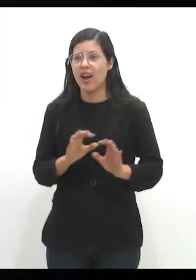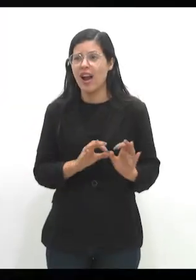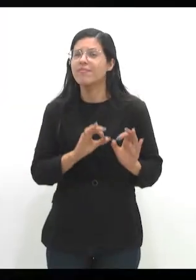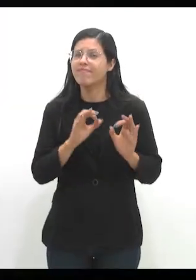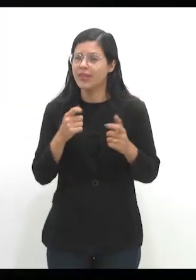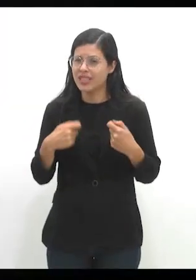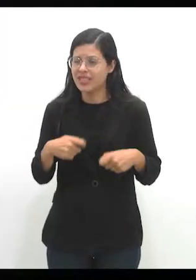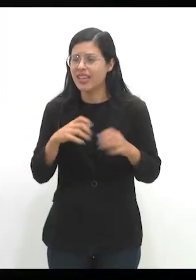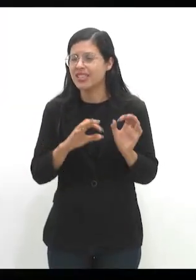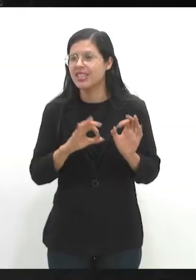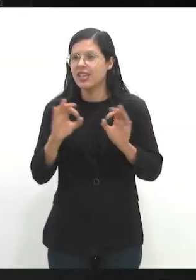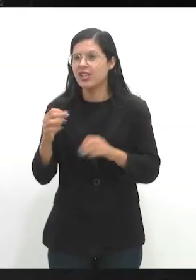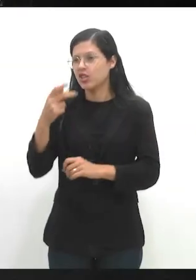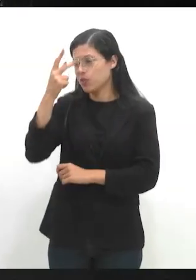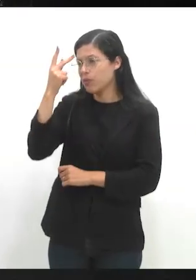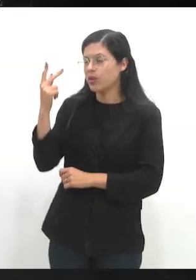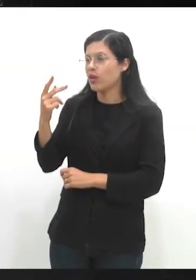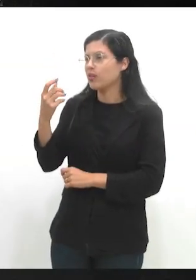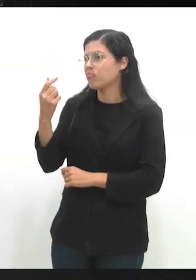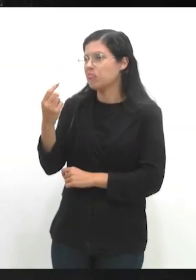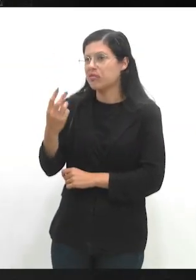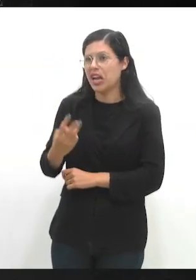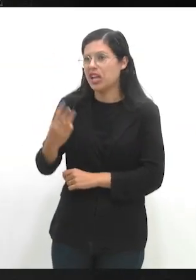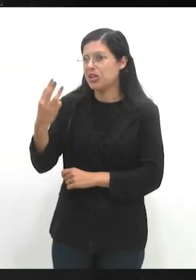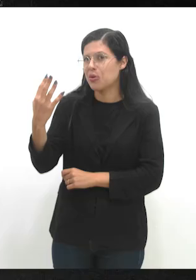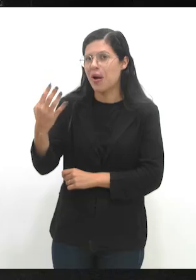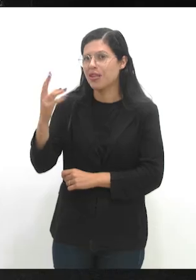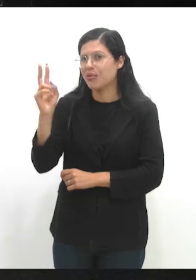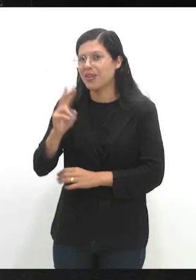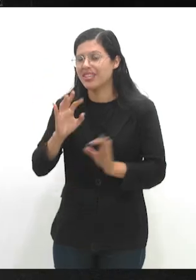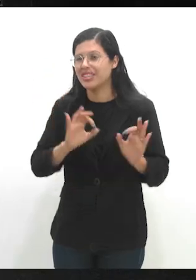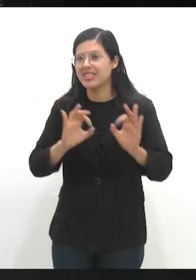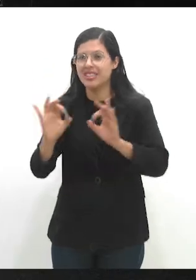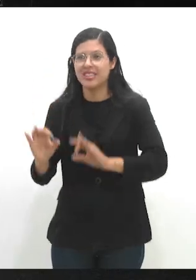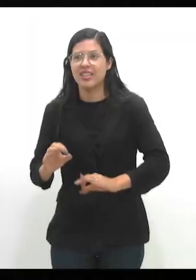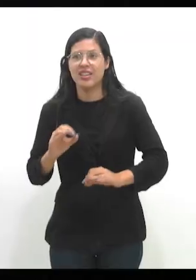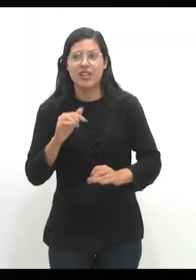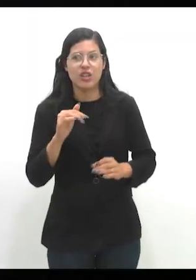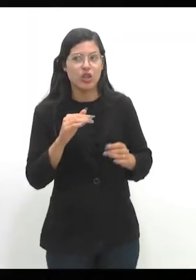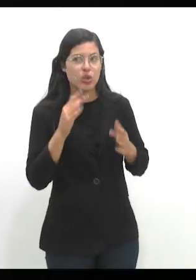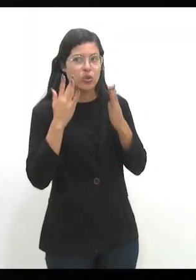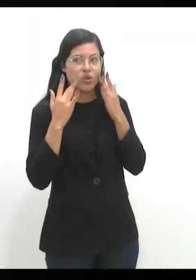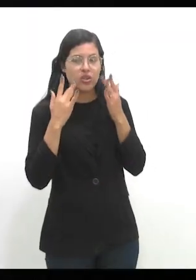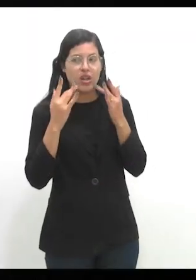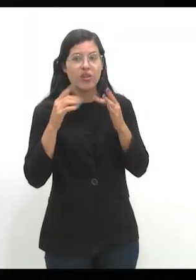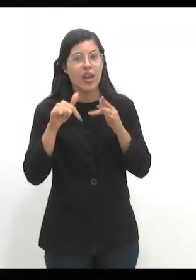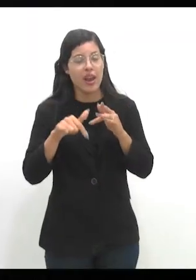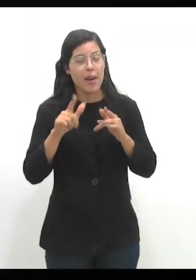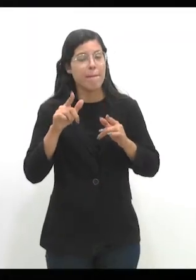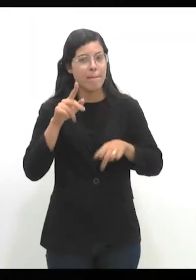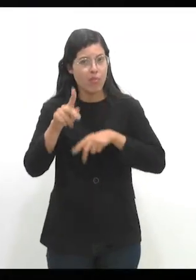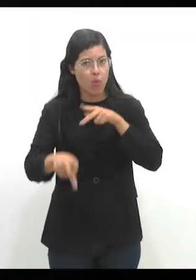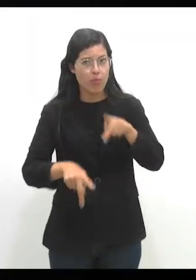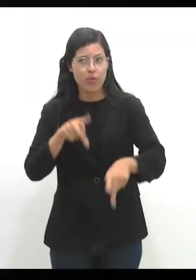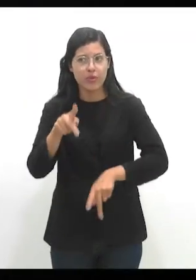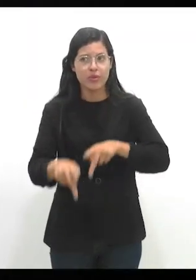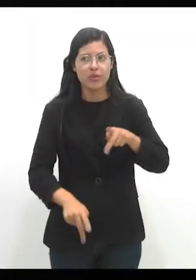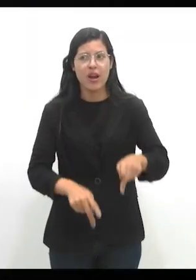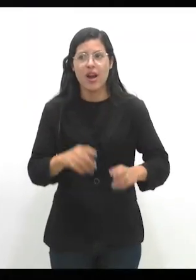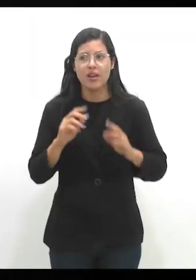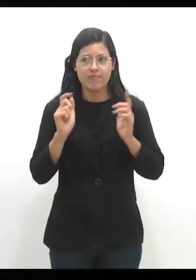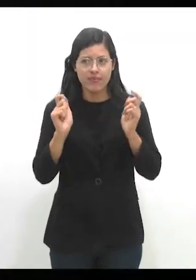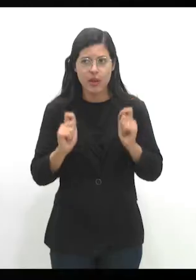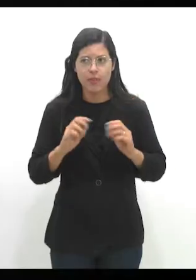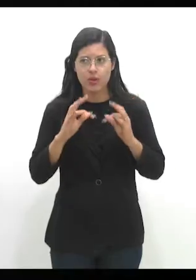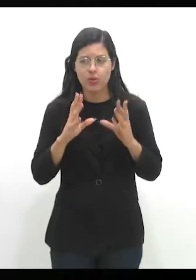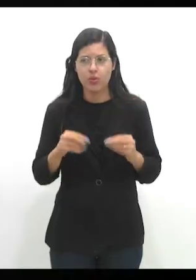vêm 2, 3 vezes, 4, 5. E vamos falar que no Carlos Gomes a temporada é popular, é temporada popular no Carlos Gomes,